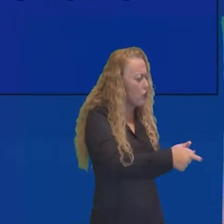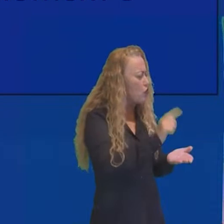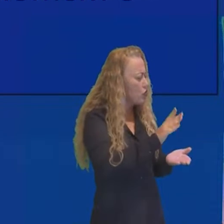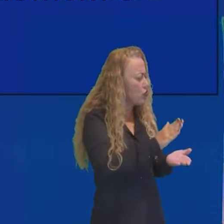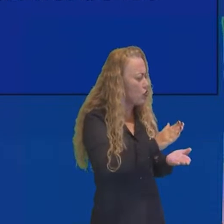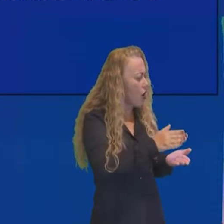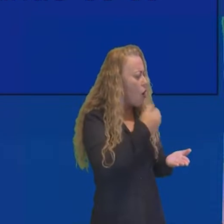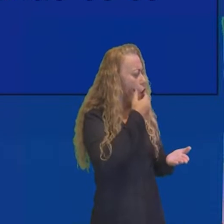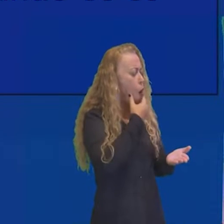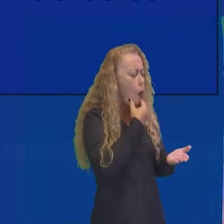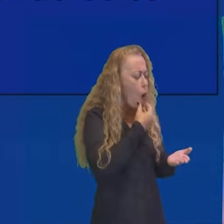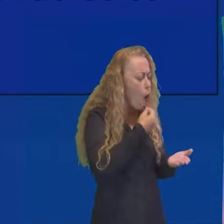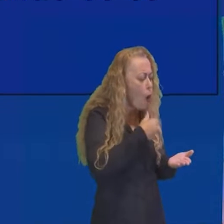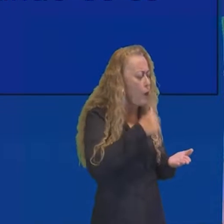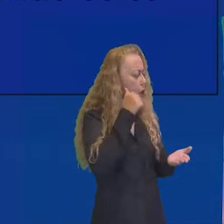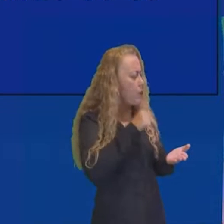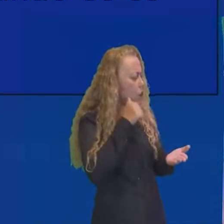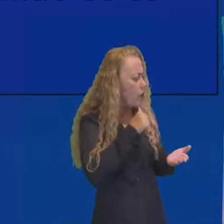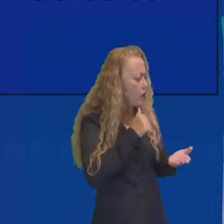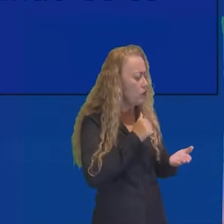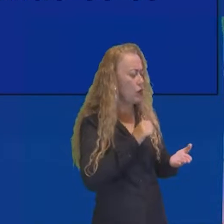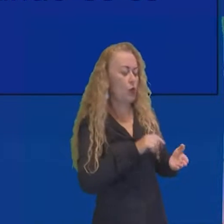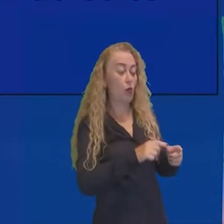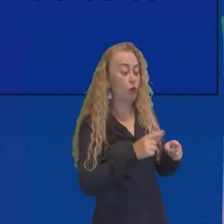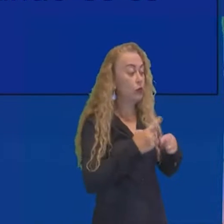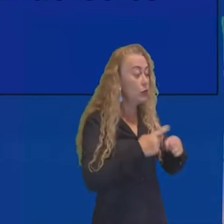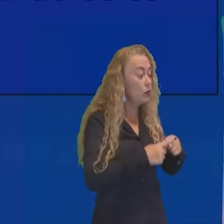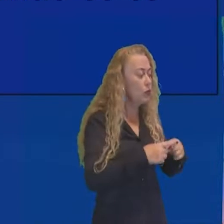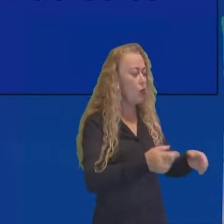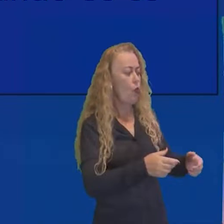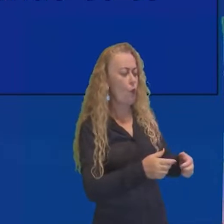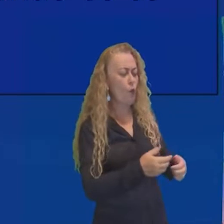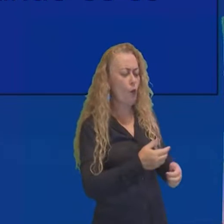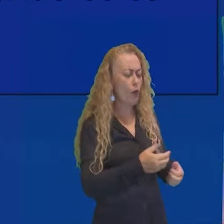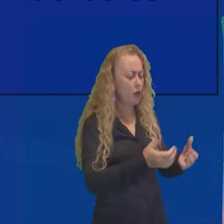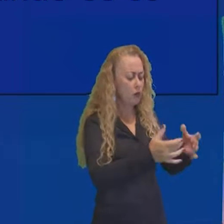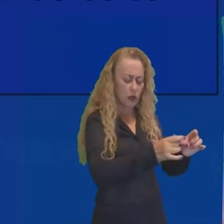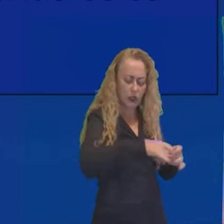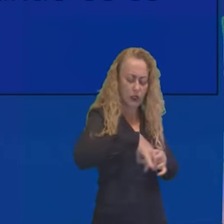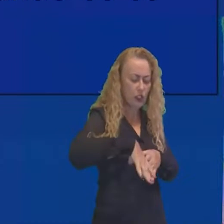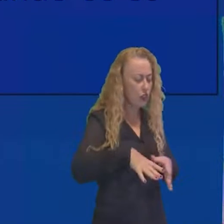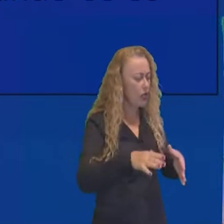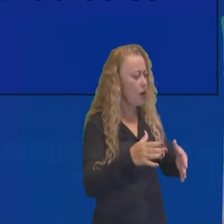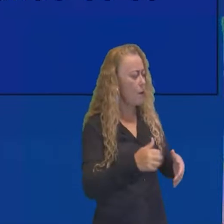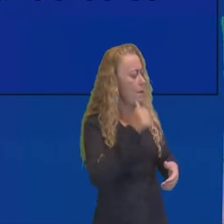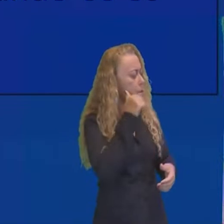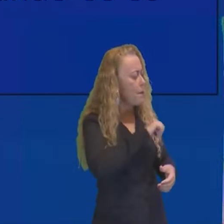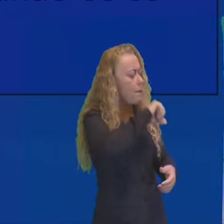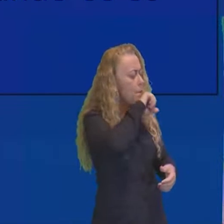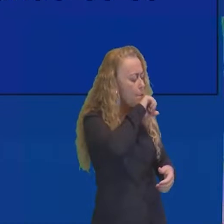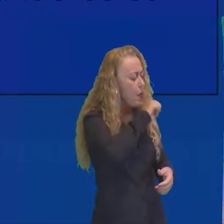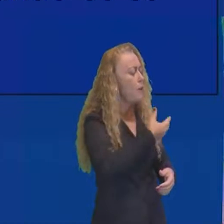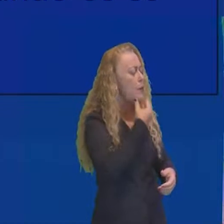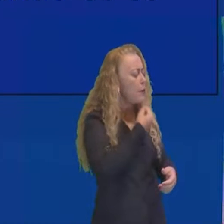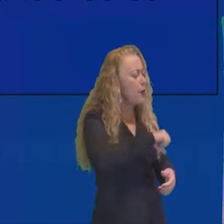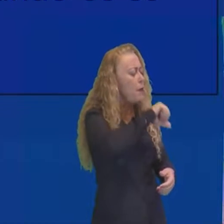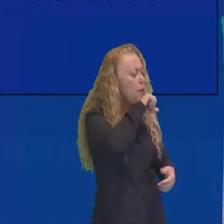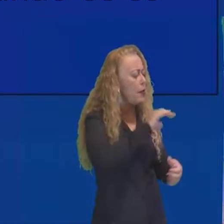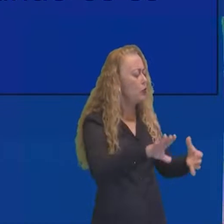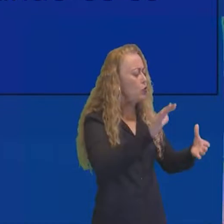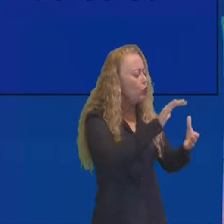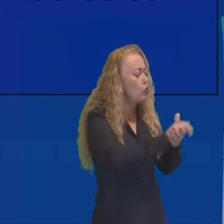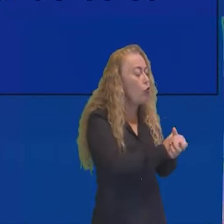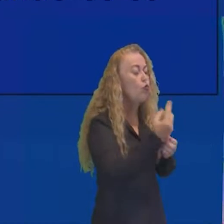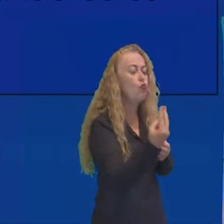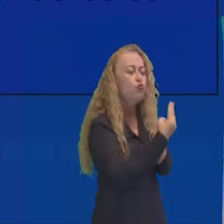que disse: por isso o homem deixará o seu pai e a sua mãe, e se unirá à sua mulher, tornando-se os dois